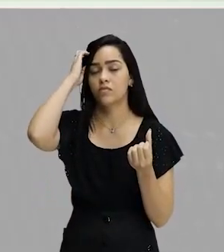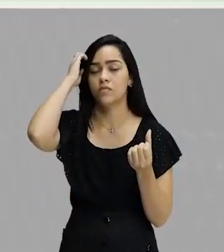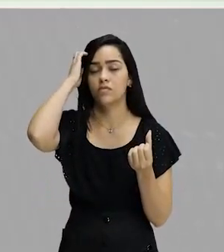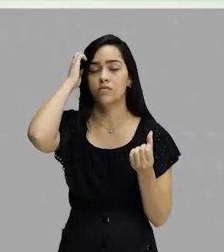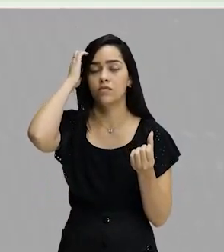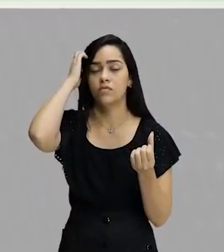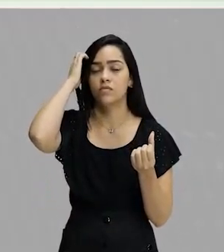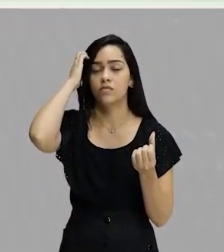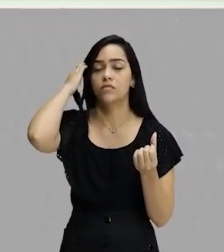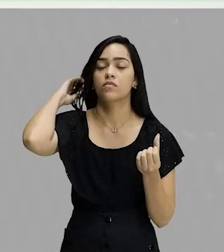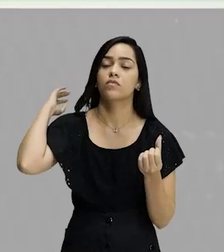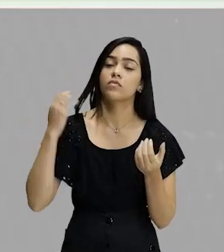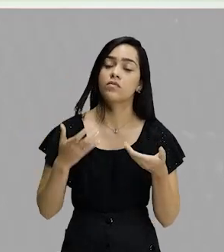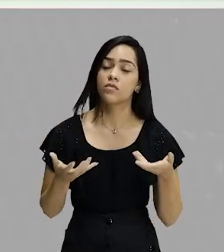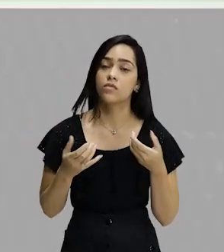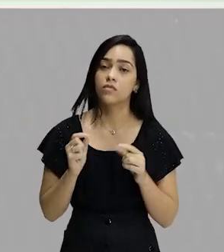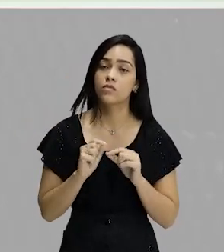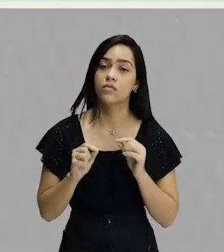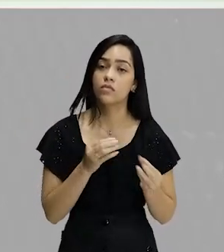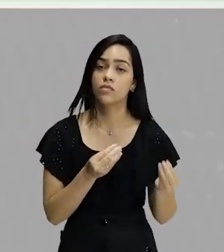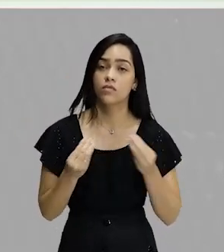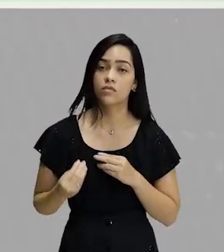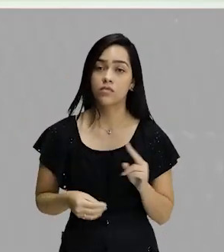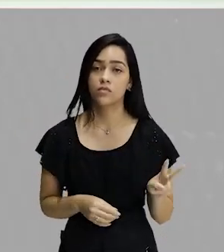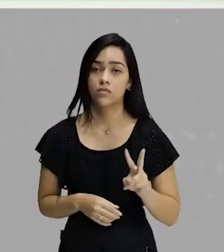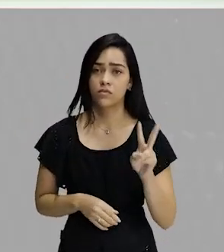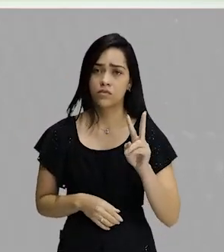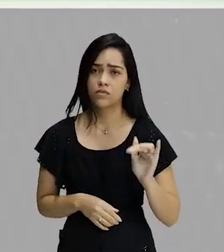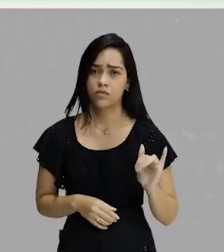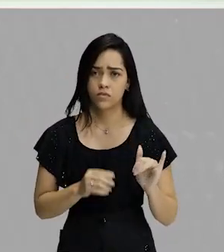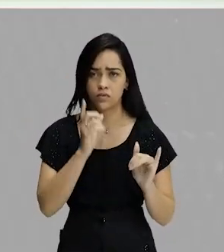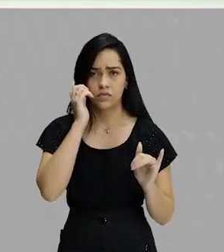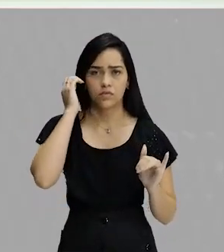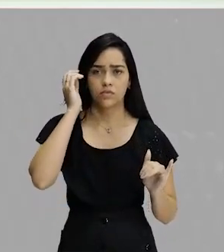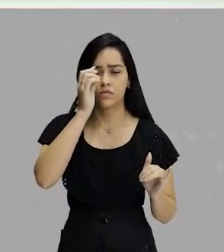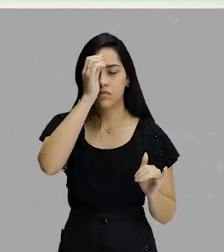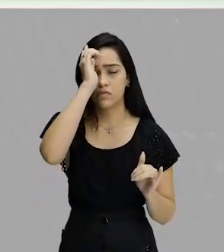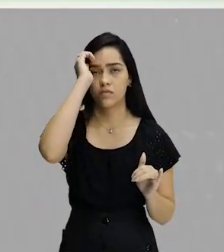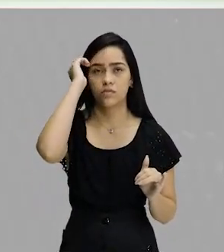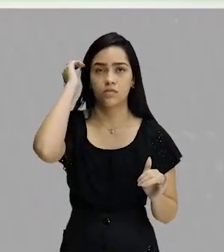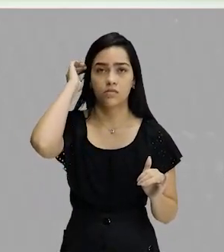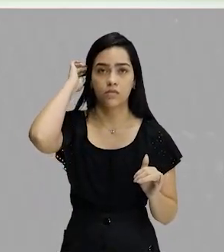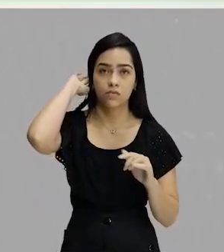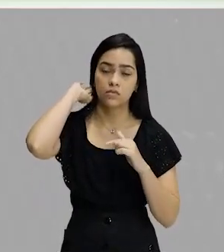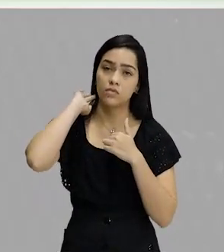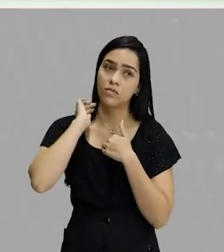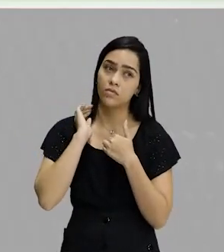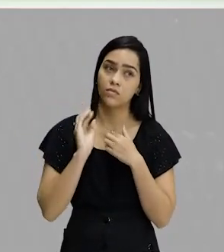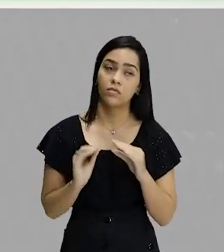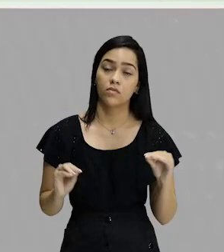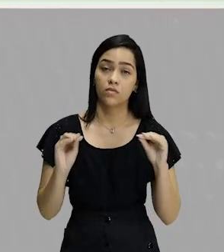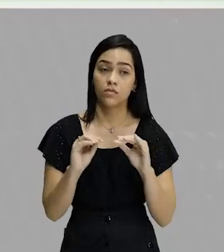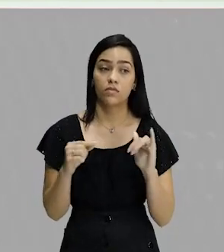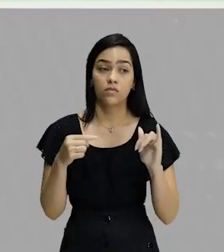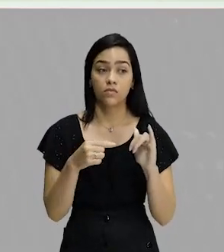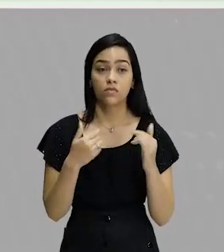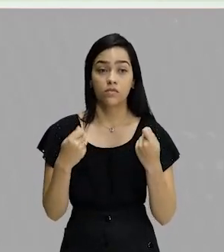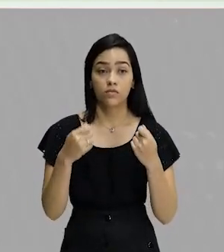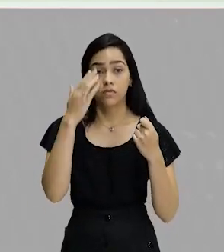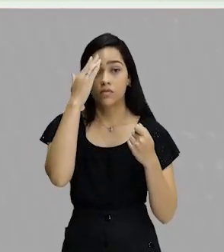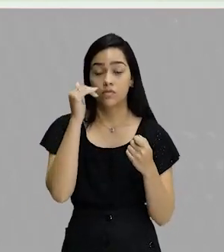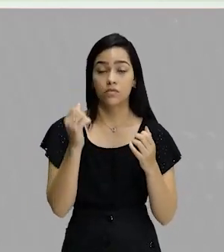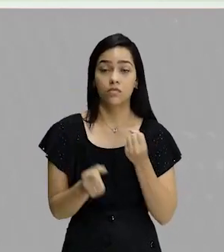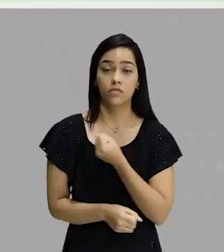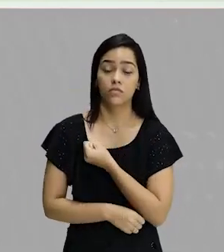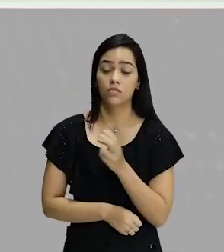Então, nesse caso aqui, ele está me dando o valor de y. O y é 6. Para eu completar o ponto, eu preciso saber o valor de